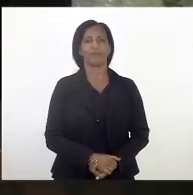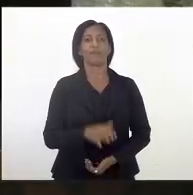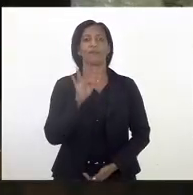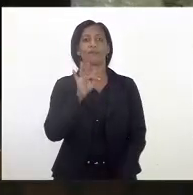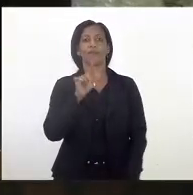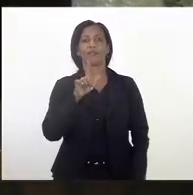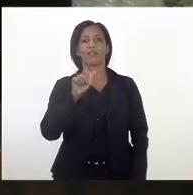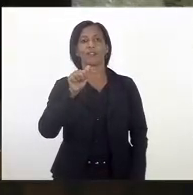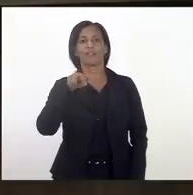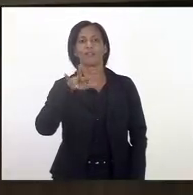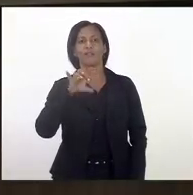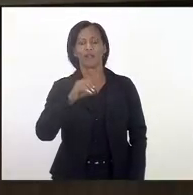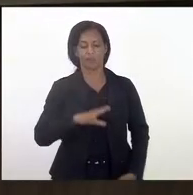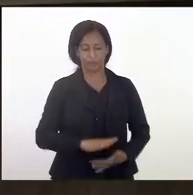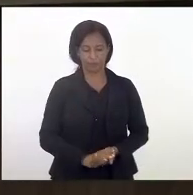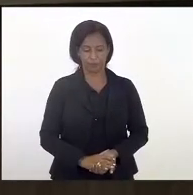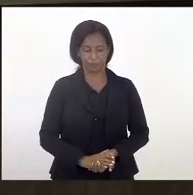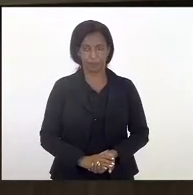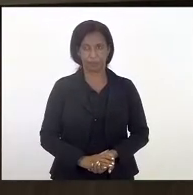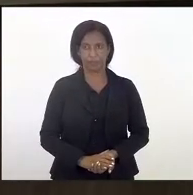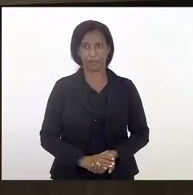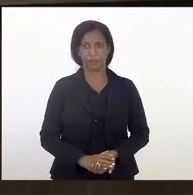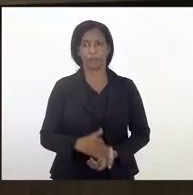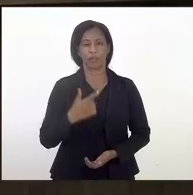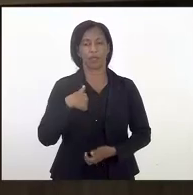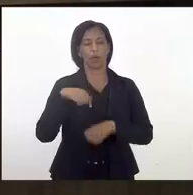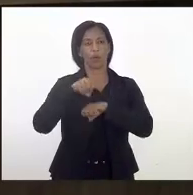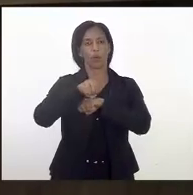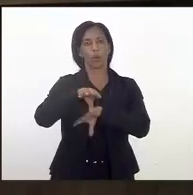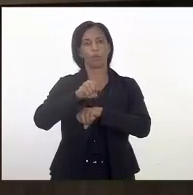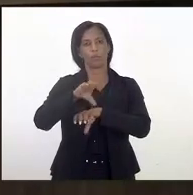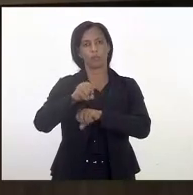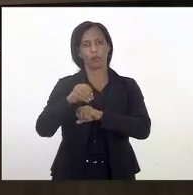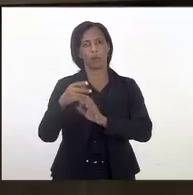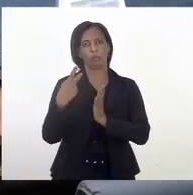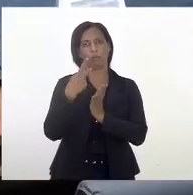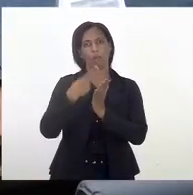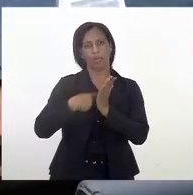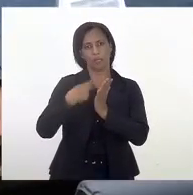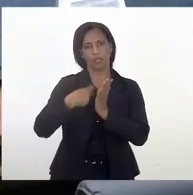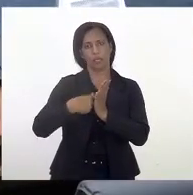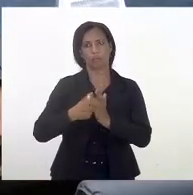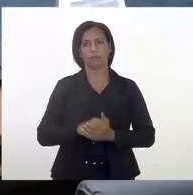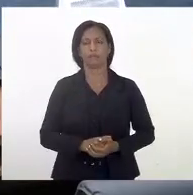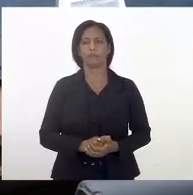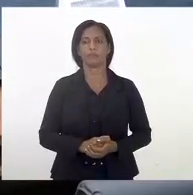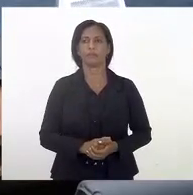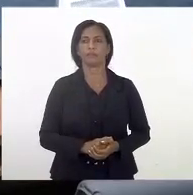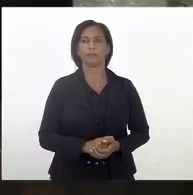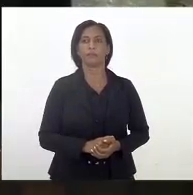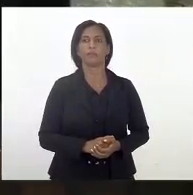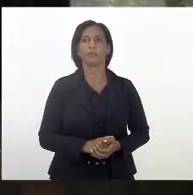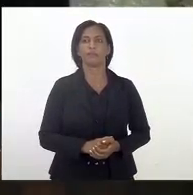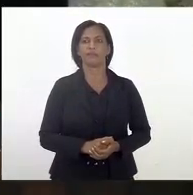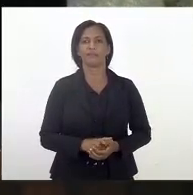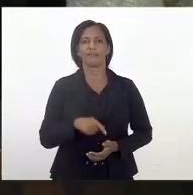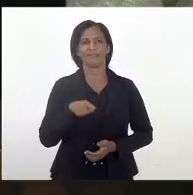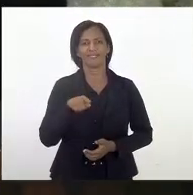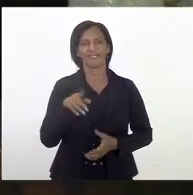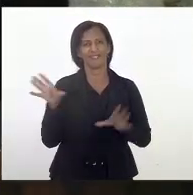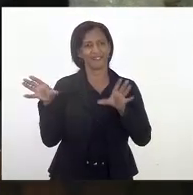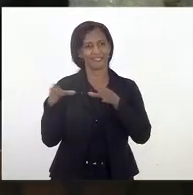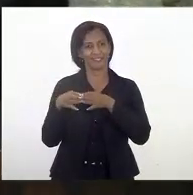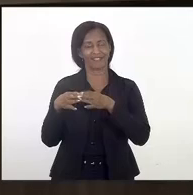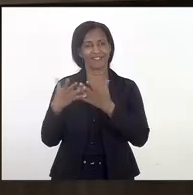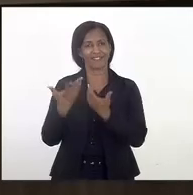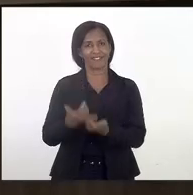Deputado Flávio seu presidente a para solicitar que a comissão de educação possa dar parecer a presença de Félix de vossa excelência